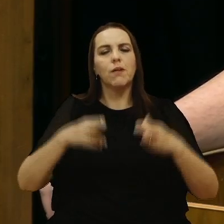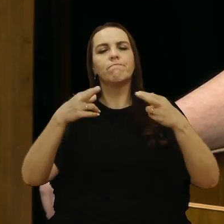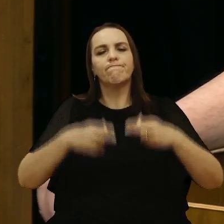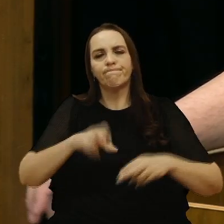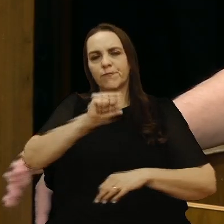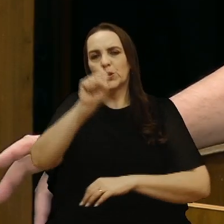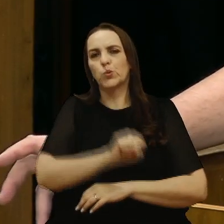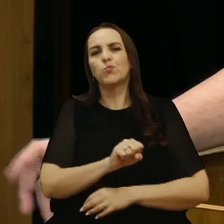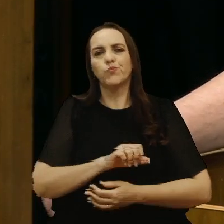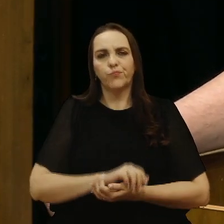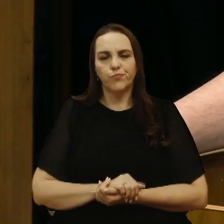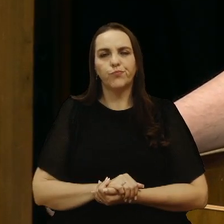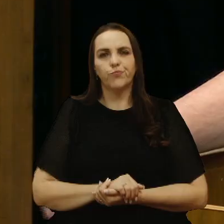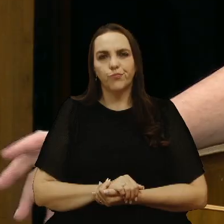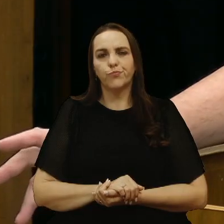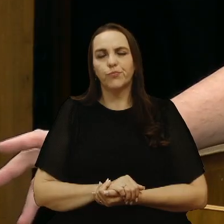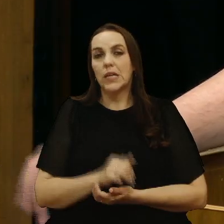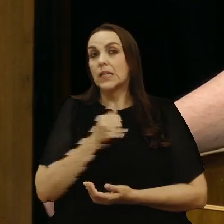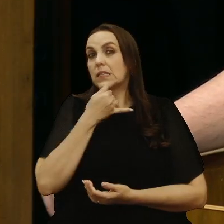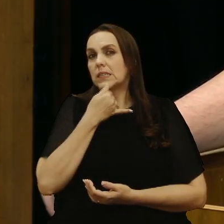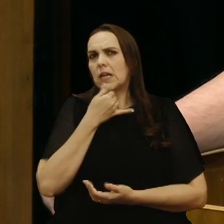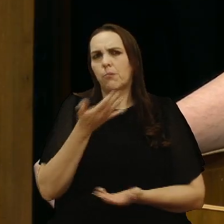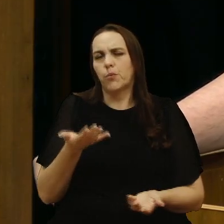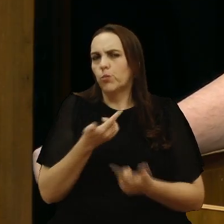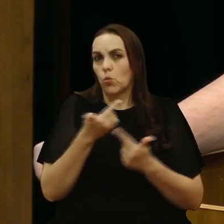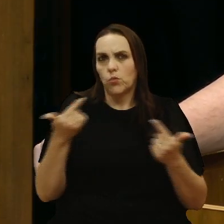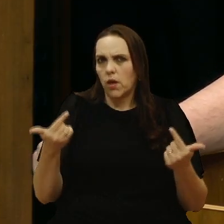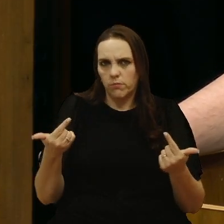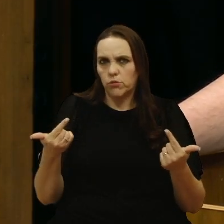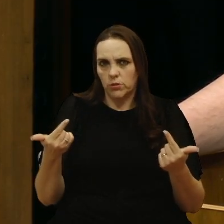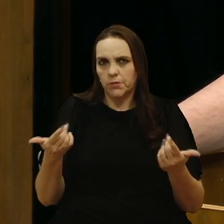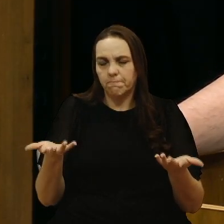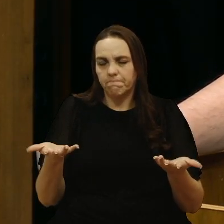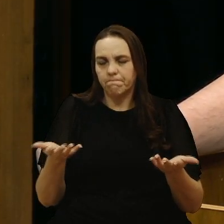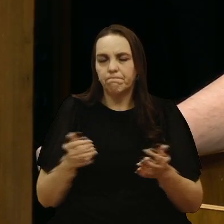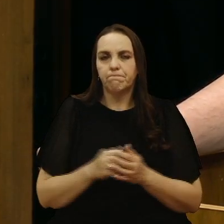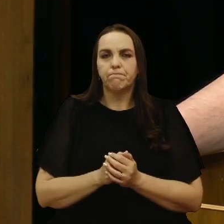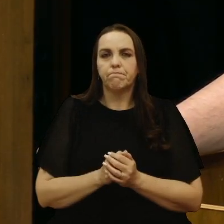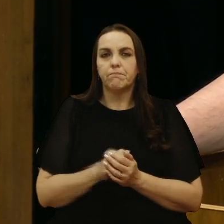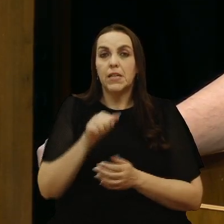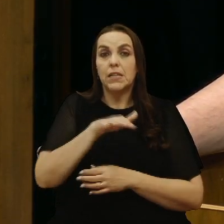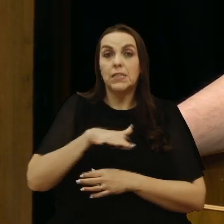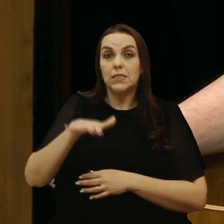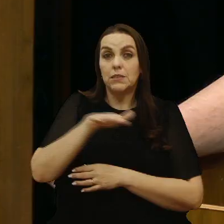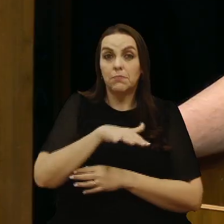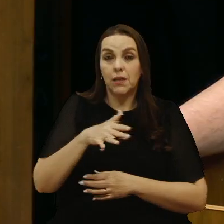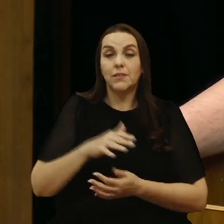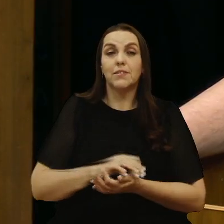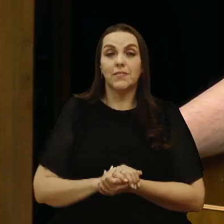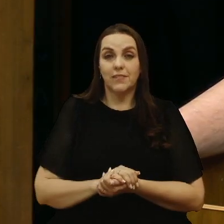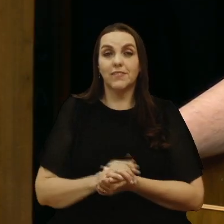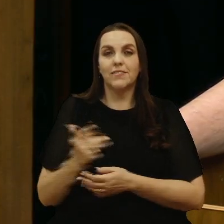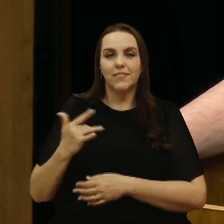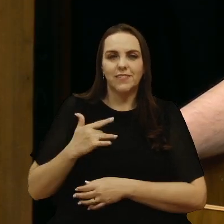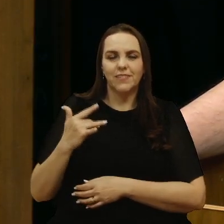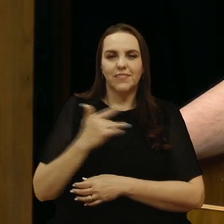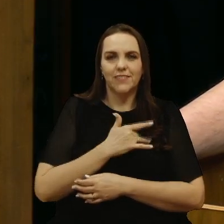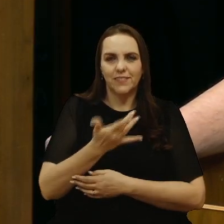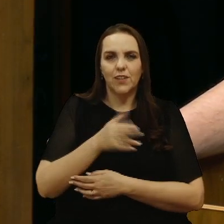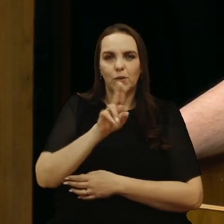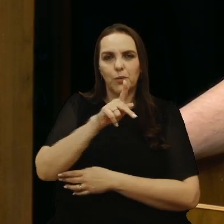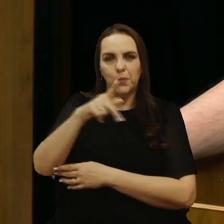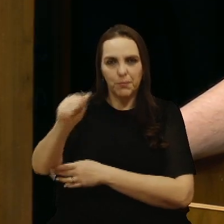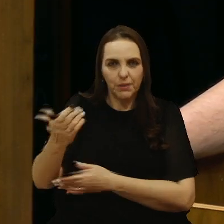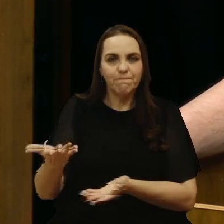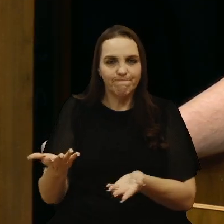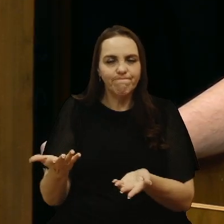Né? Visto um exemplo que nós não temos, por exemplo, né, com perdão da redundância, um espaço de saúde, um exemplo de uma UPA, em que